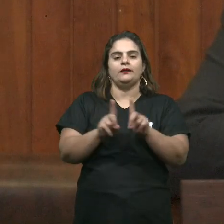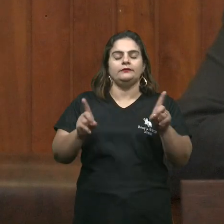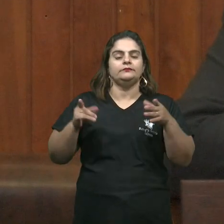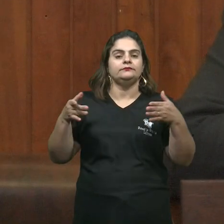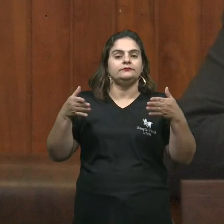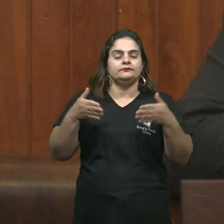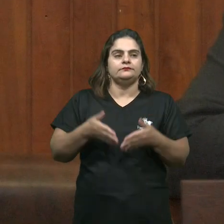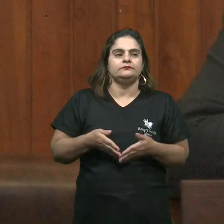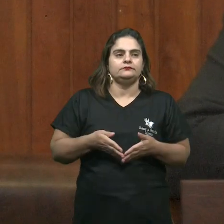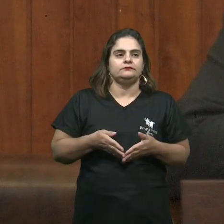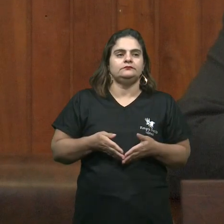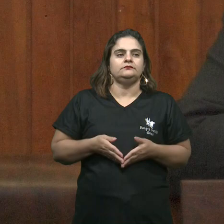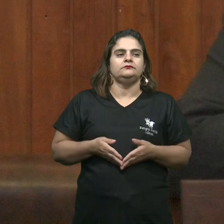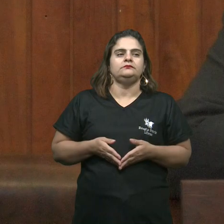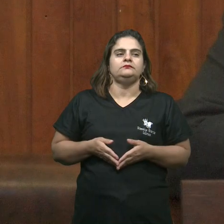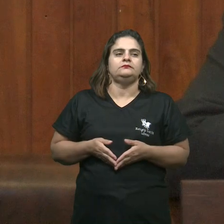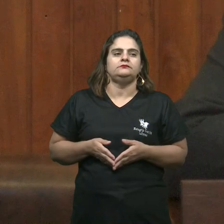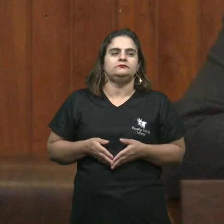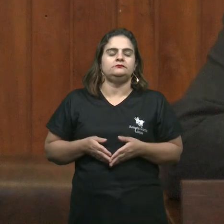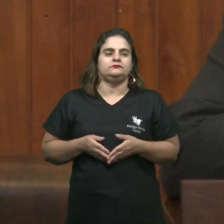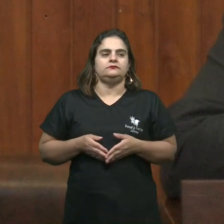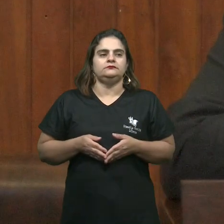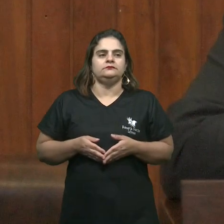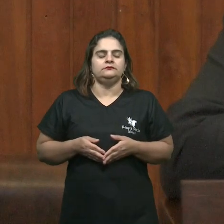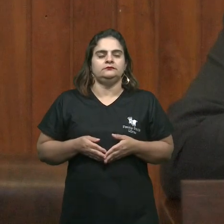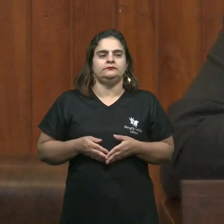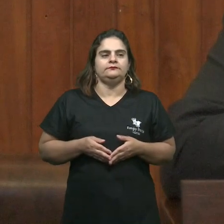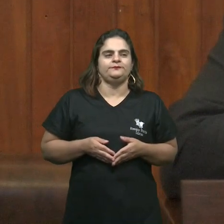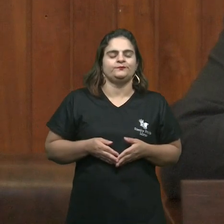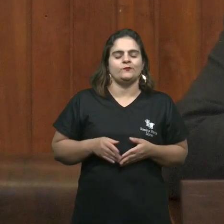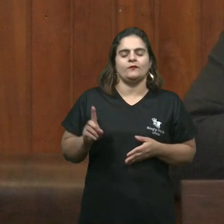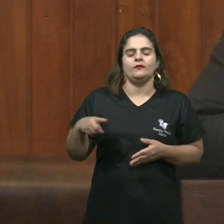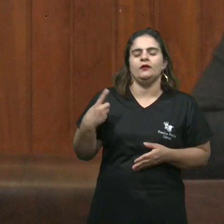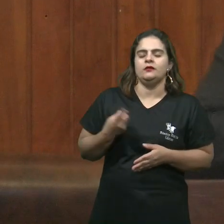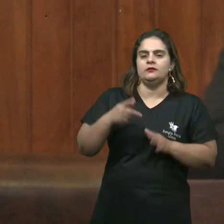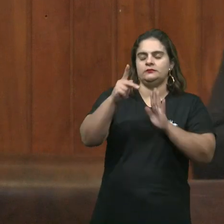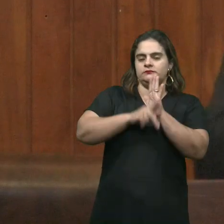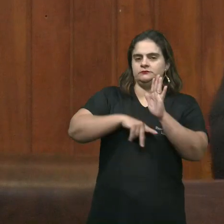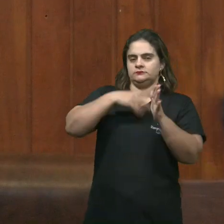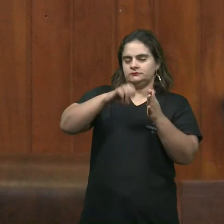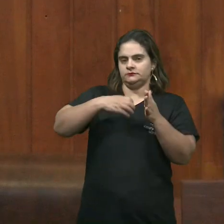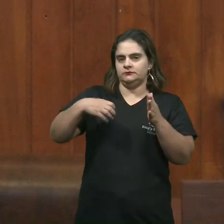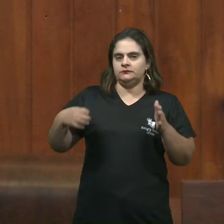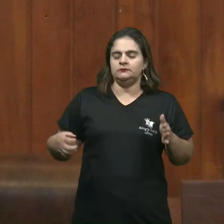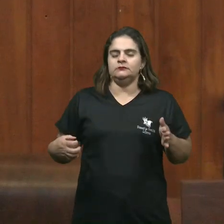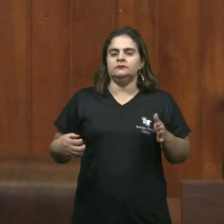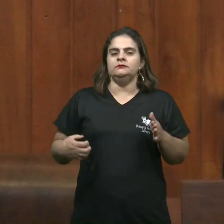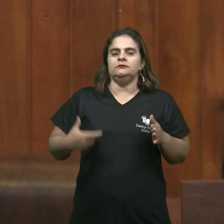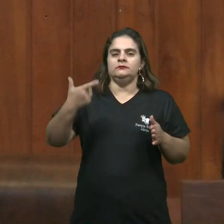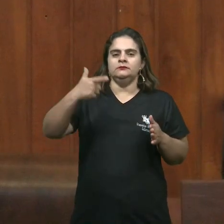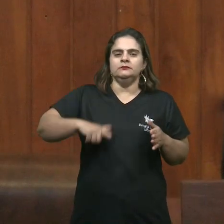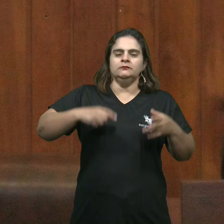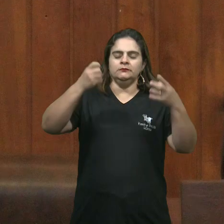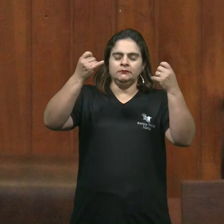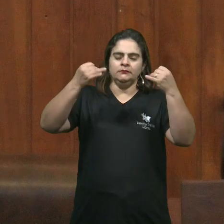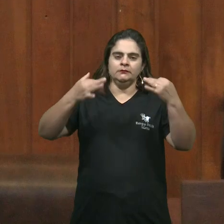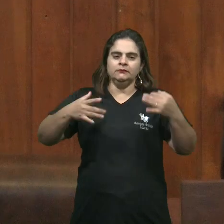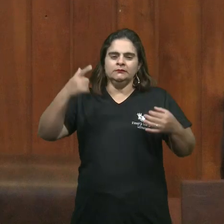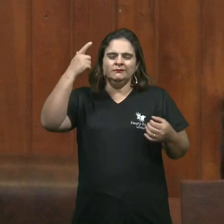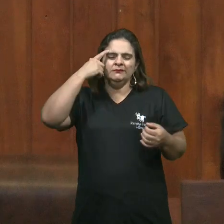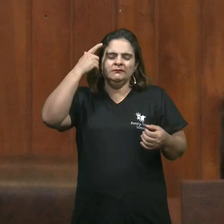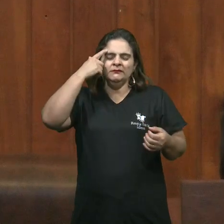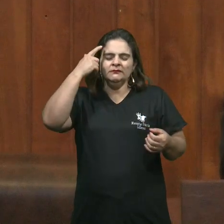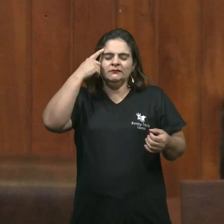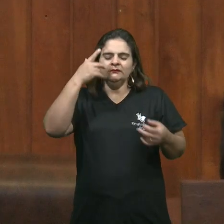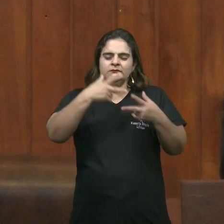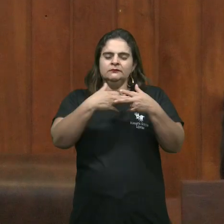ao assunto do nosso projeto, eu repito, seria desnecessário